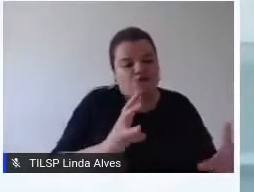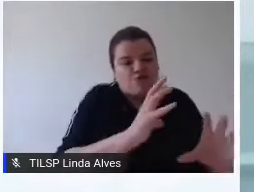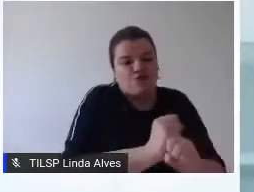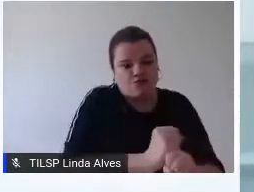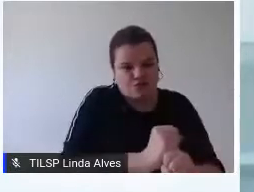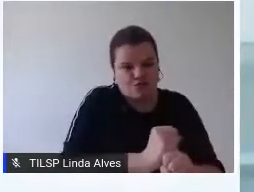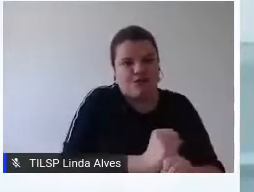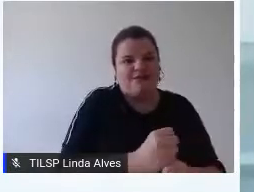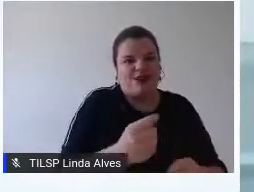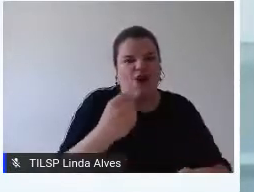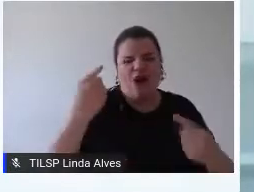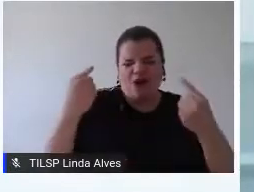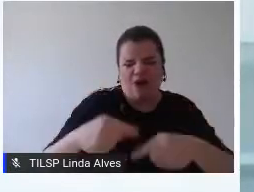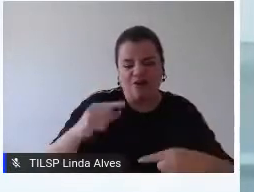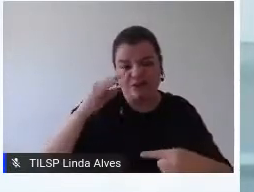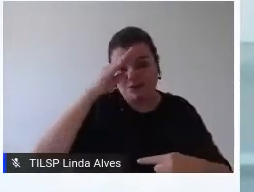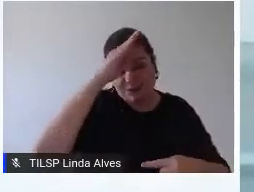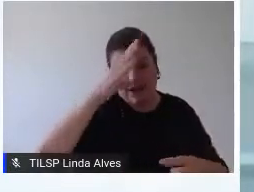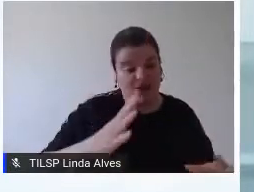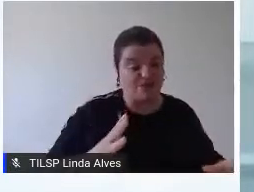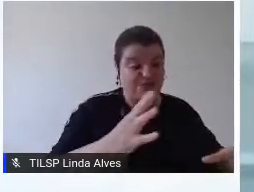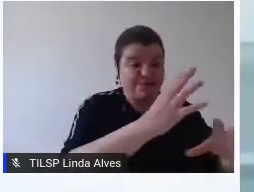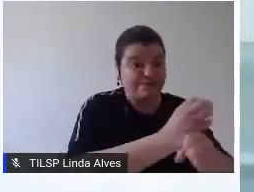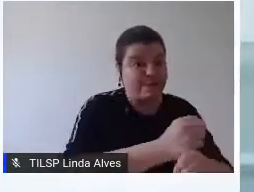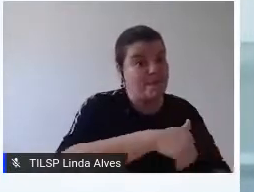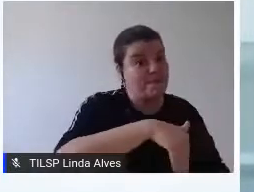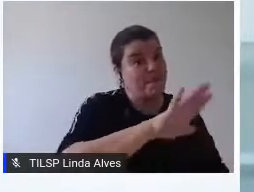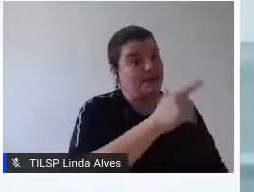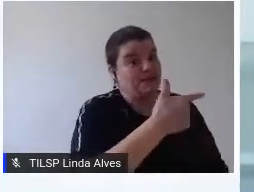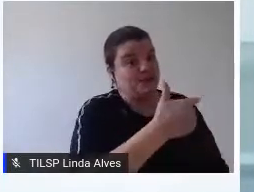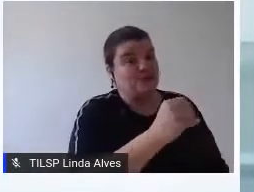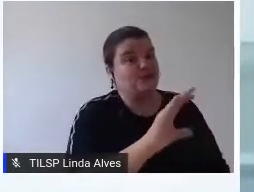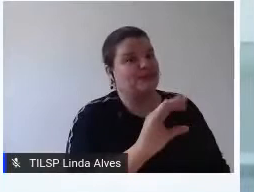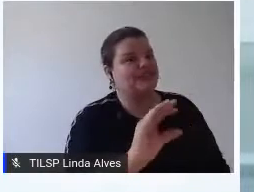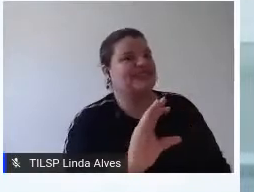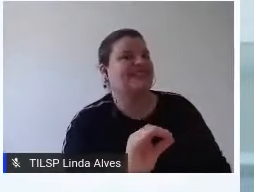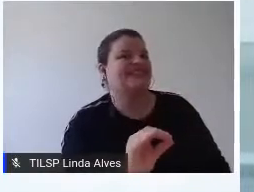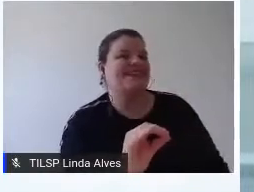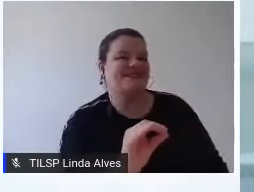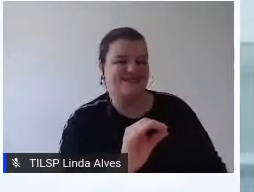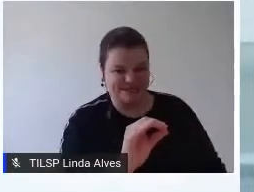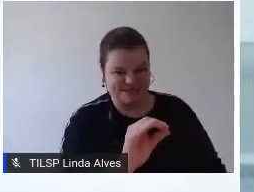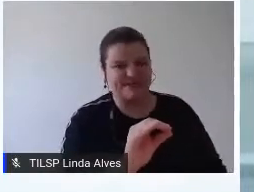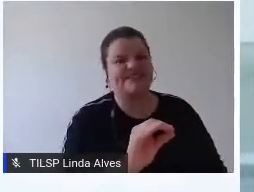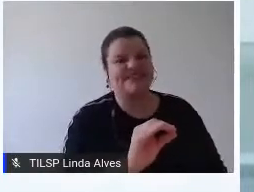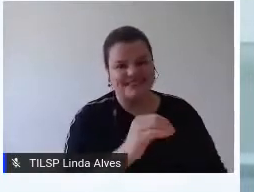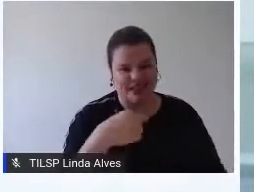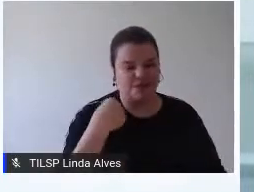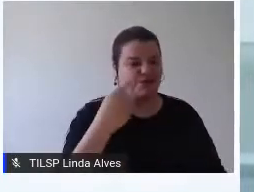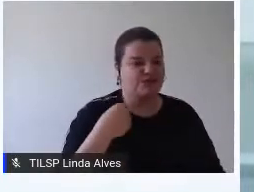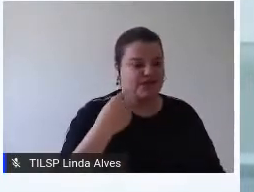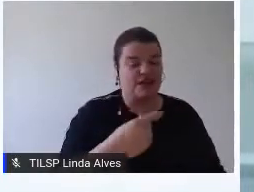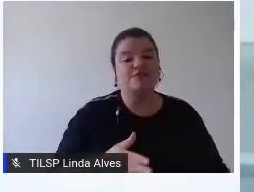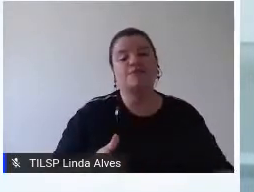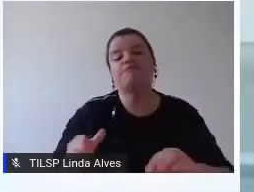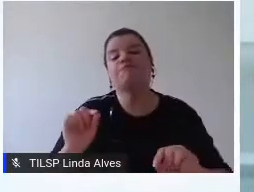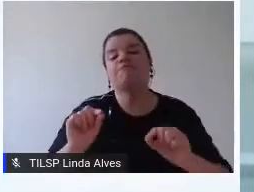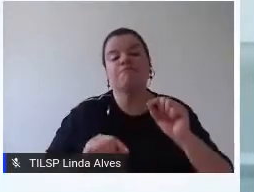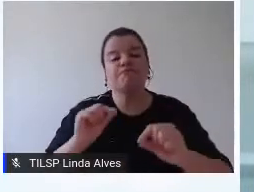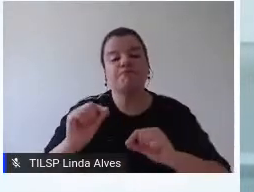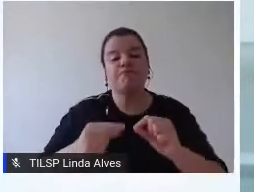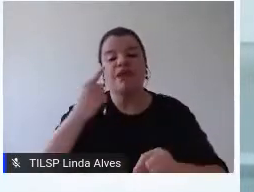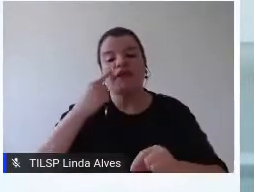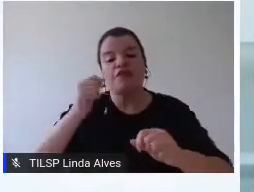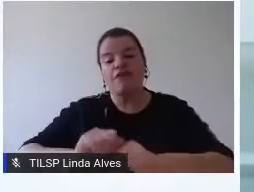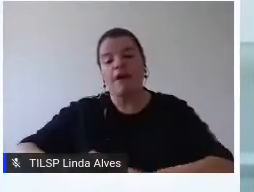será o fiel da balança. O que está em disputa em termos das bancadas? É, está lá em disputa, deixa eu até abrir